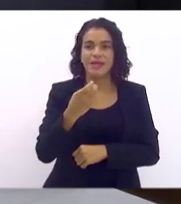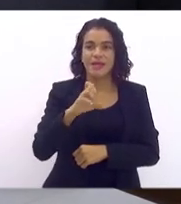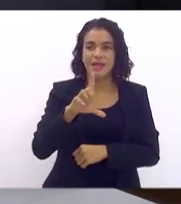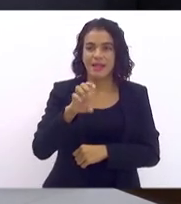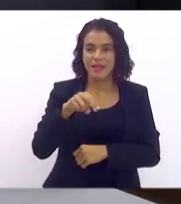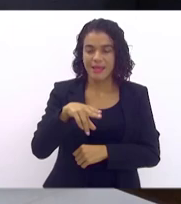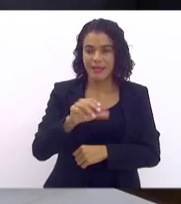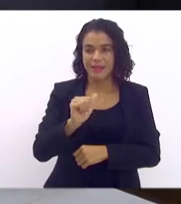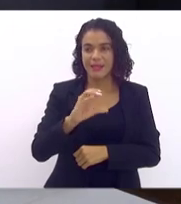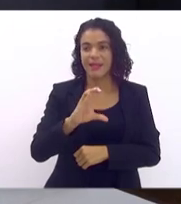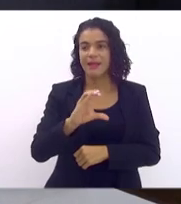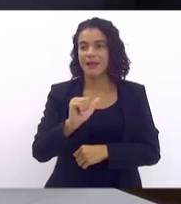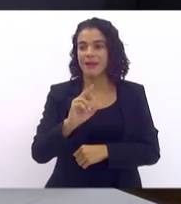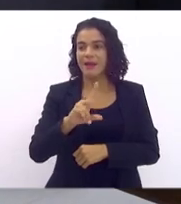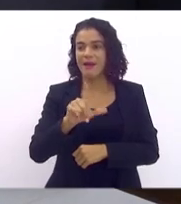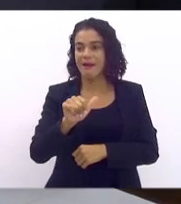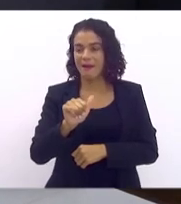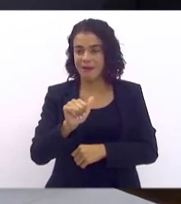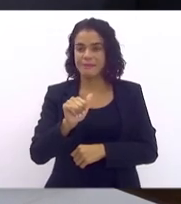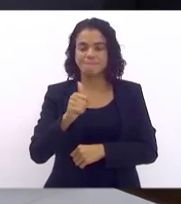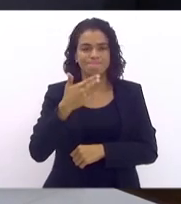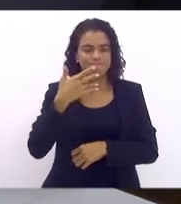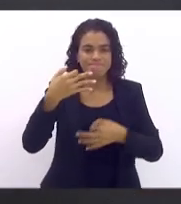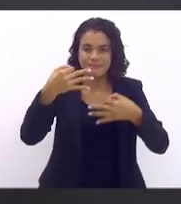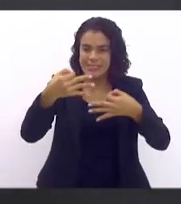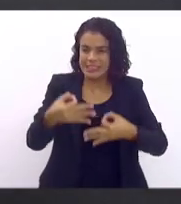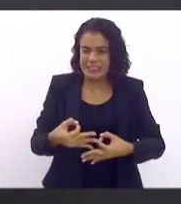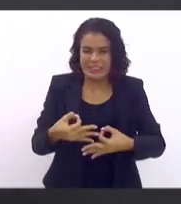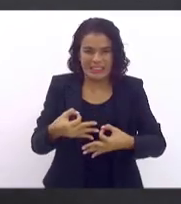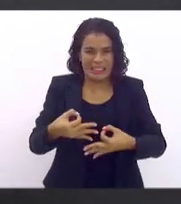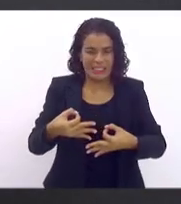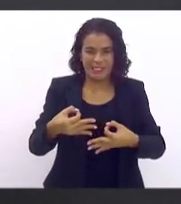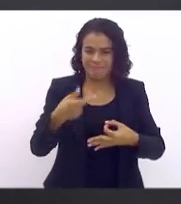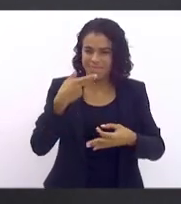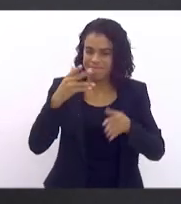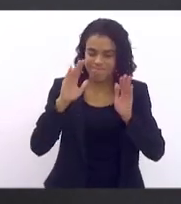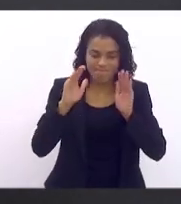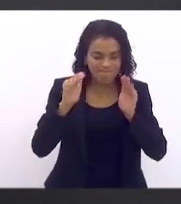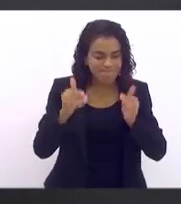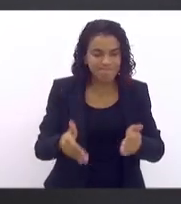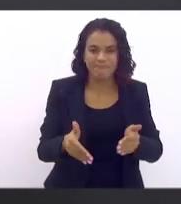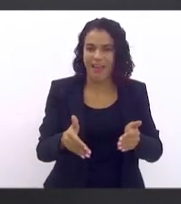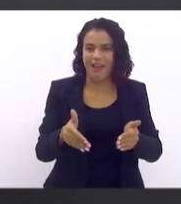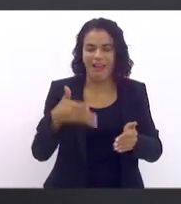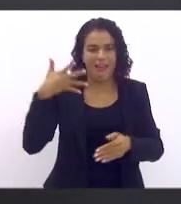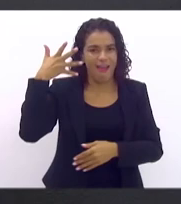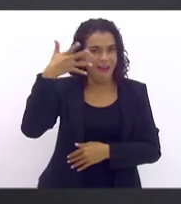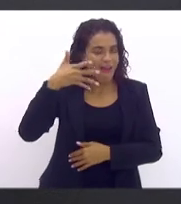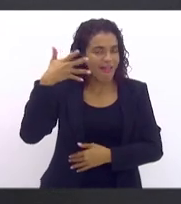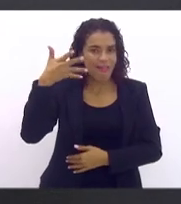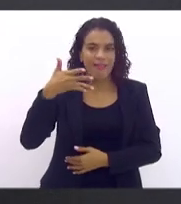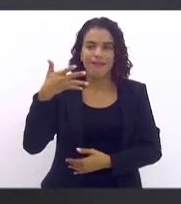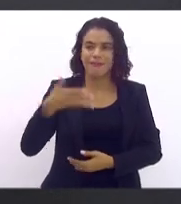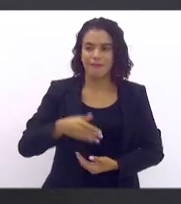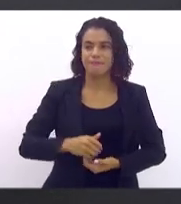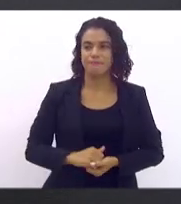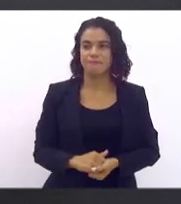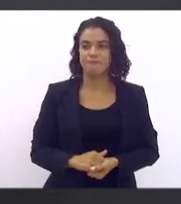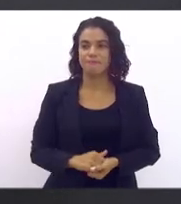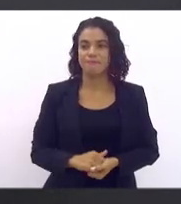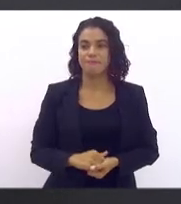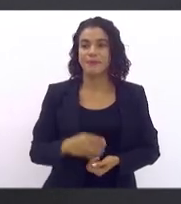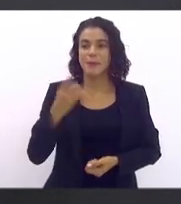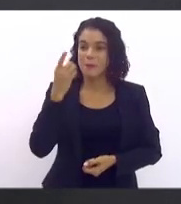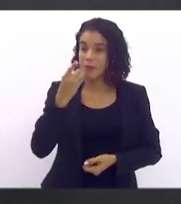queridíssima Carla Albuquerque, tão contundente, mas tão importante a sua fala. E,